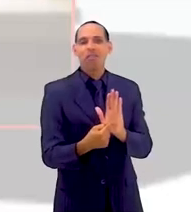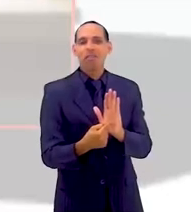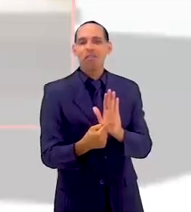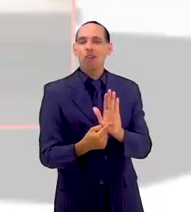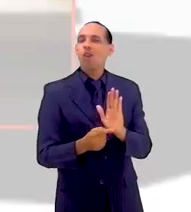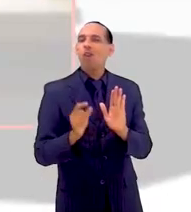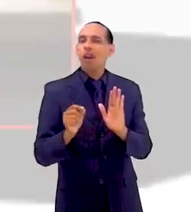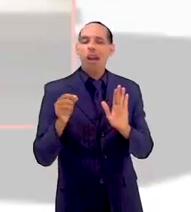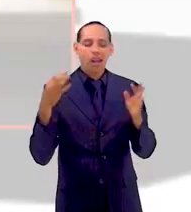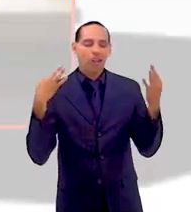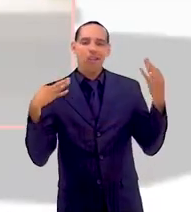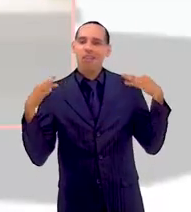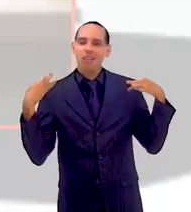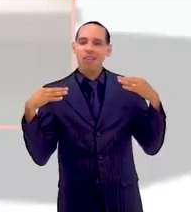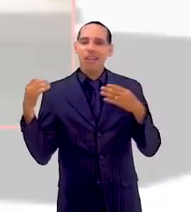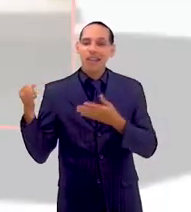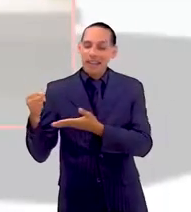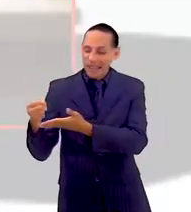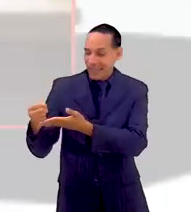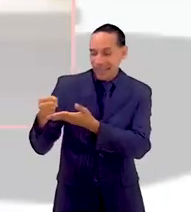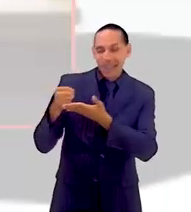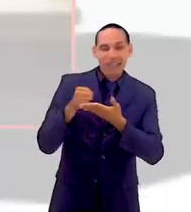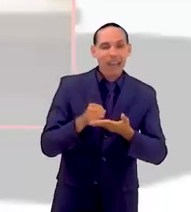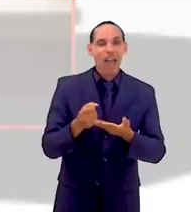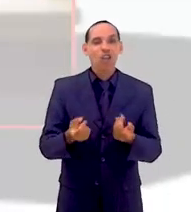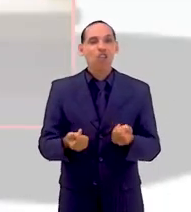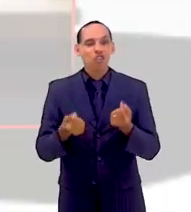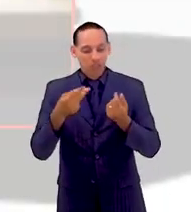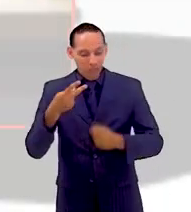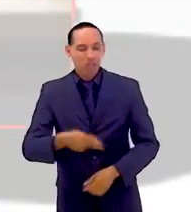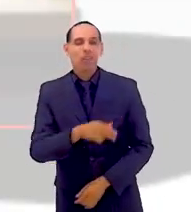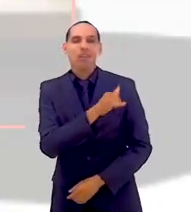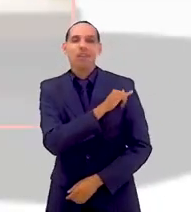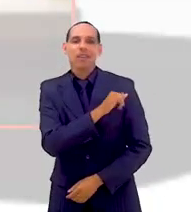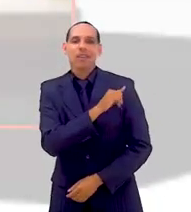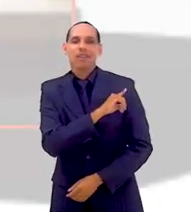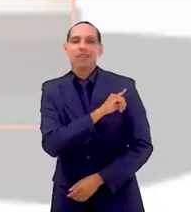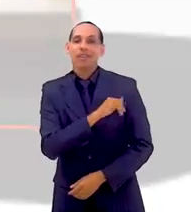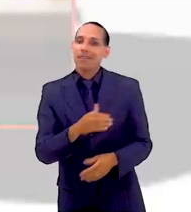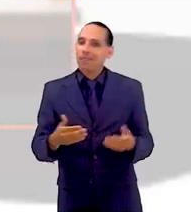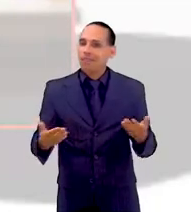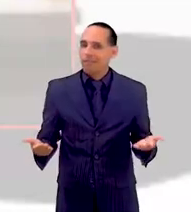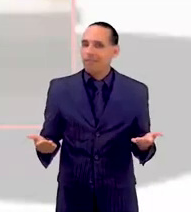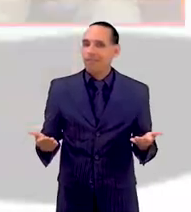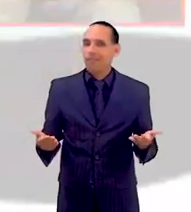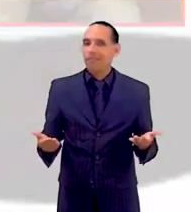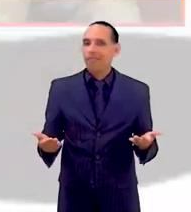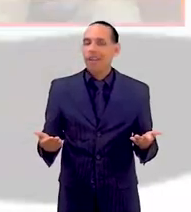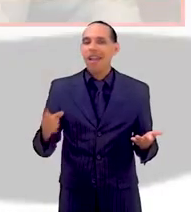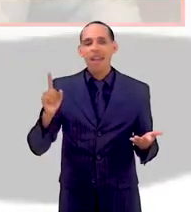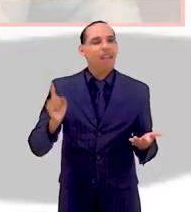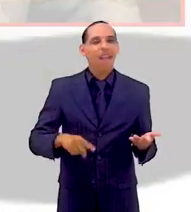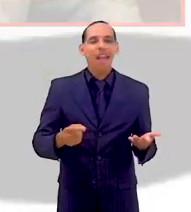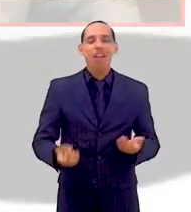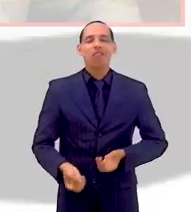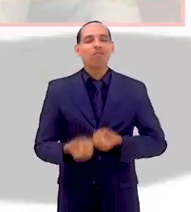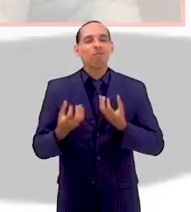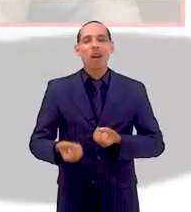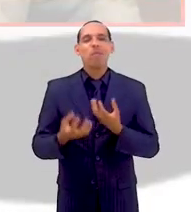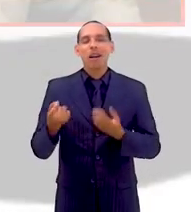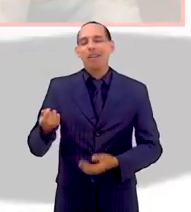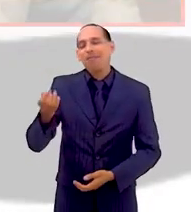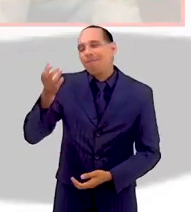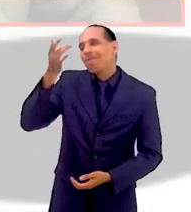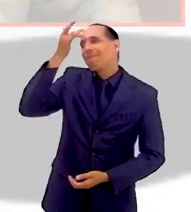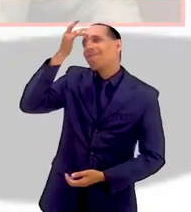mostrar o quanto o turismo traz de recurso para o Estado, para que isso possa ficar assim como a última informação